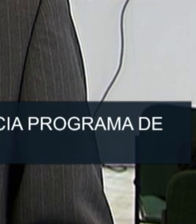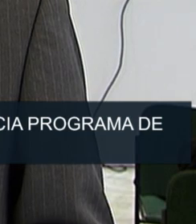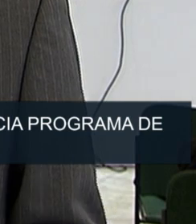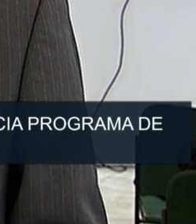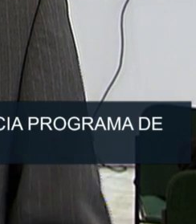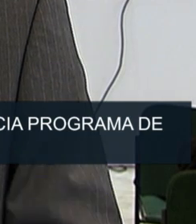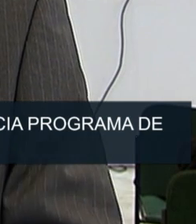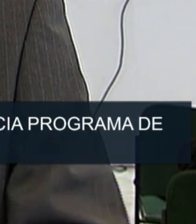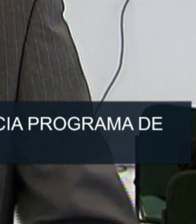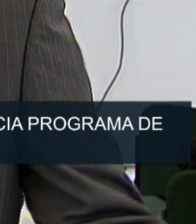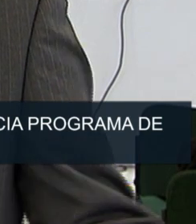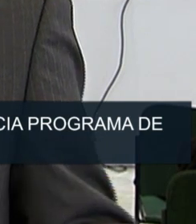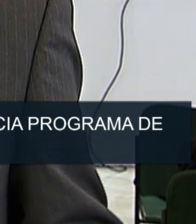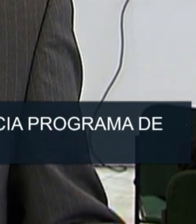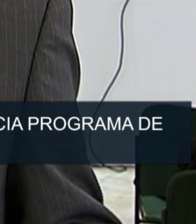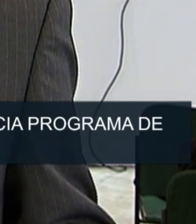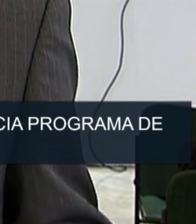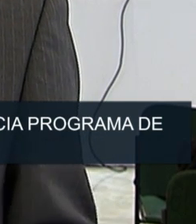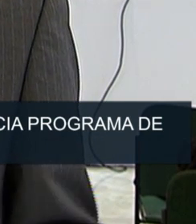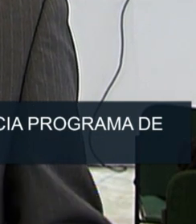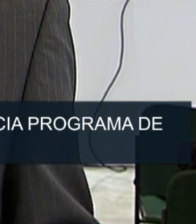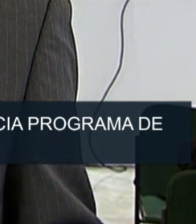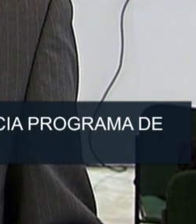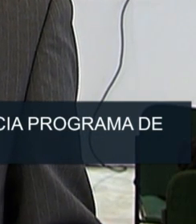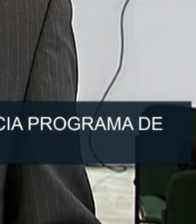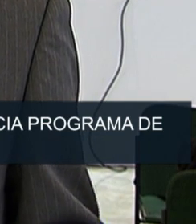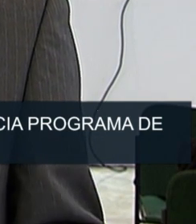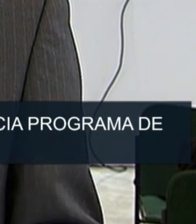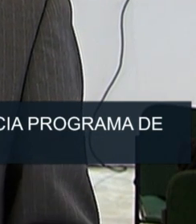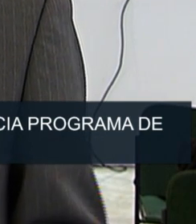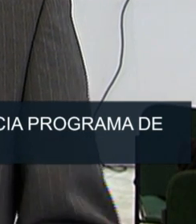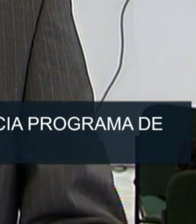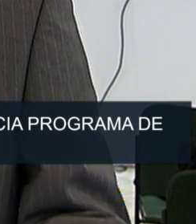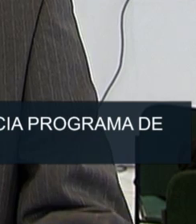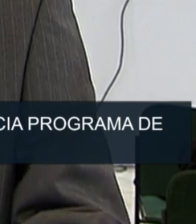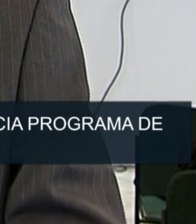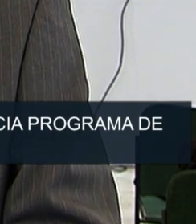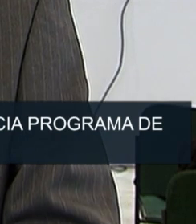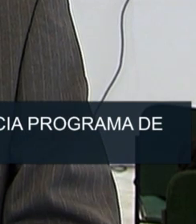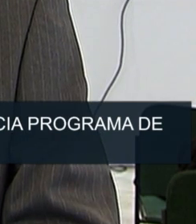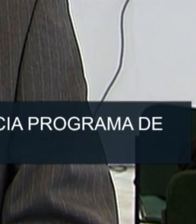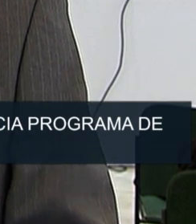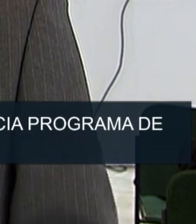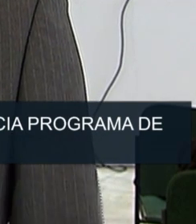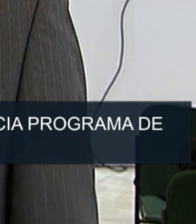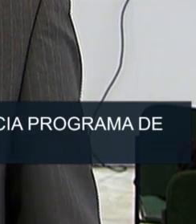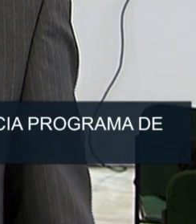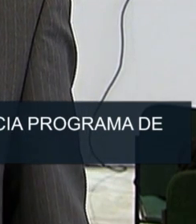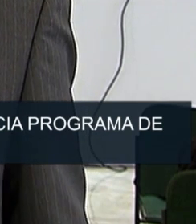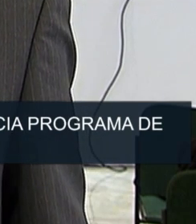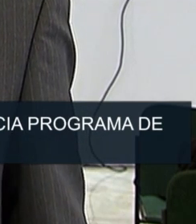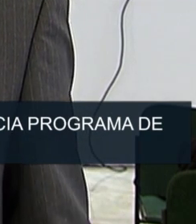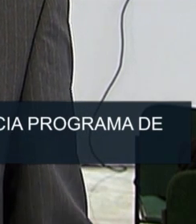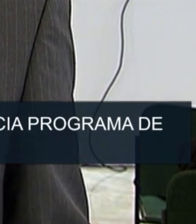Km de ferrovias que vão atender a praticamente todas as regiões do país o repórter Paulo lalve acompanhou o